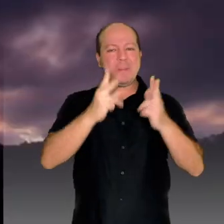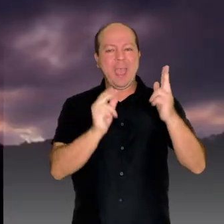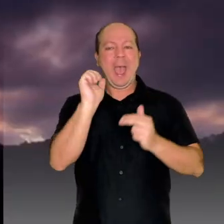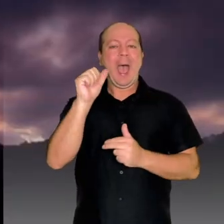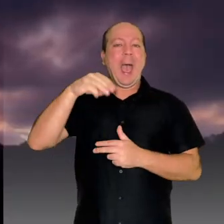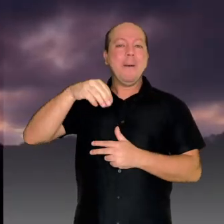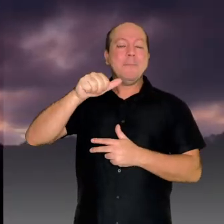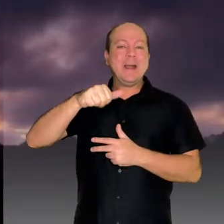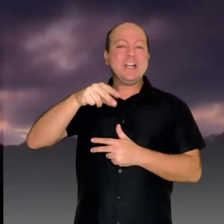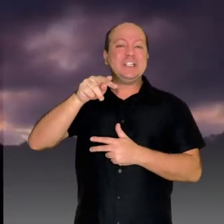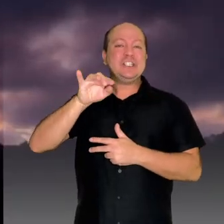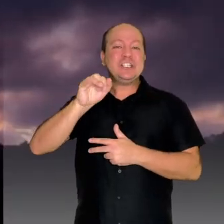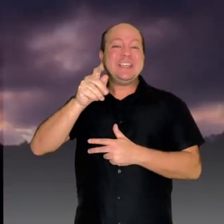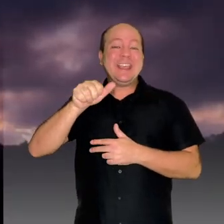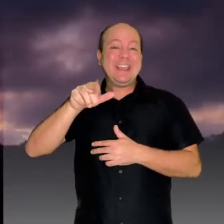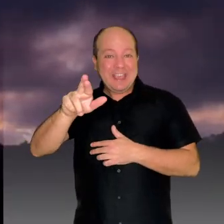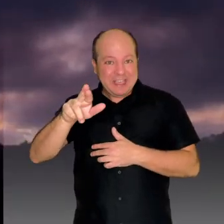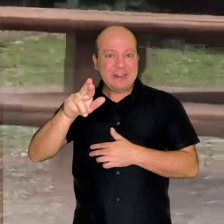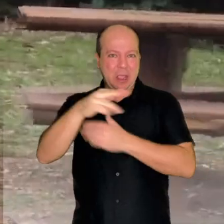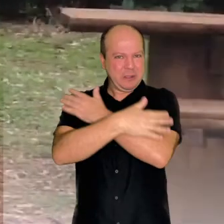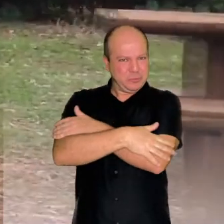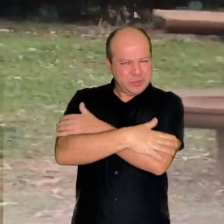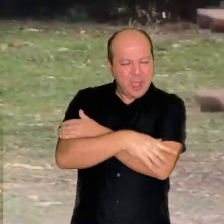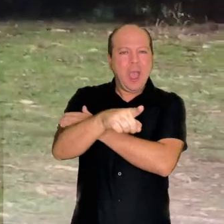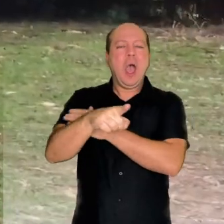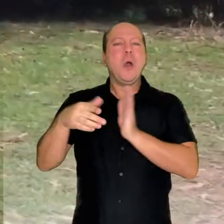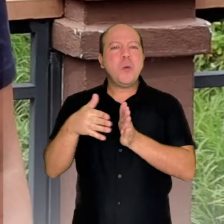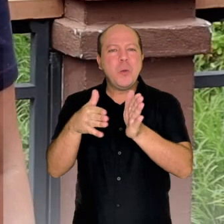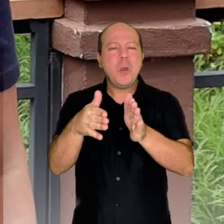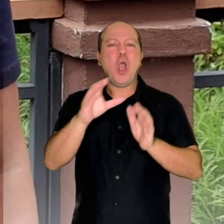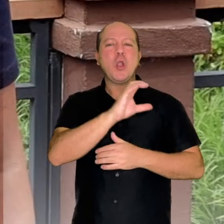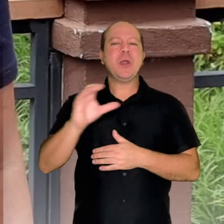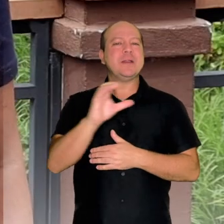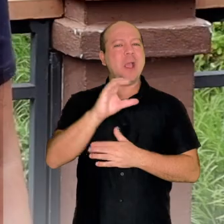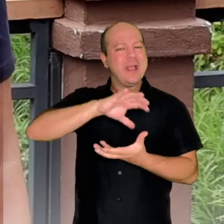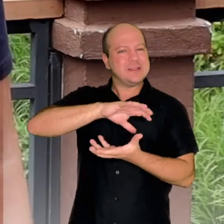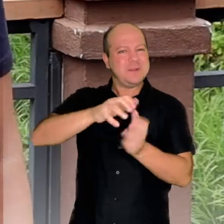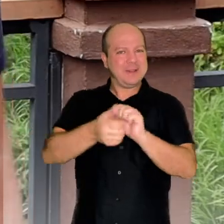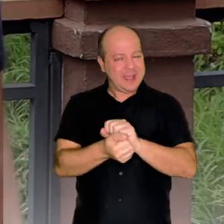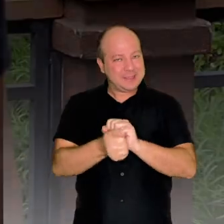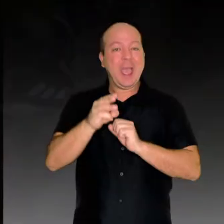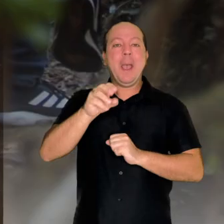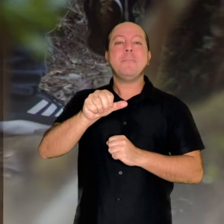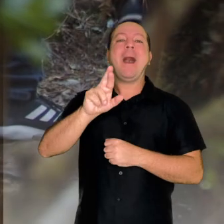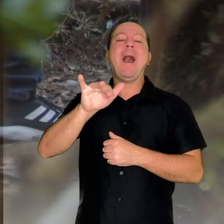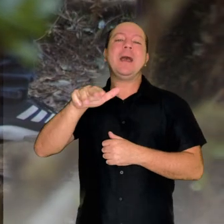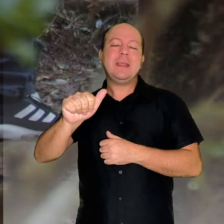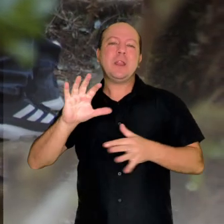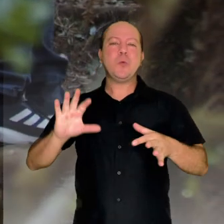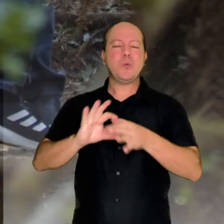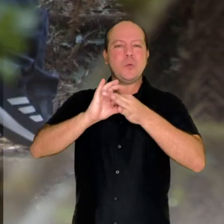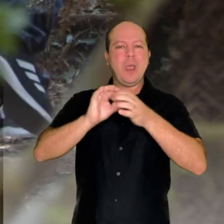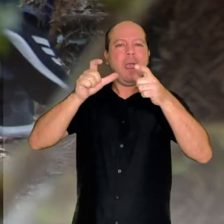documentário A Mantiquir, o berço das águas jordanenses, e coordenadora do projeto Caminho das Águas para a Sustentabilidade, Marina